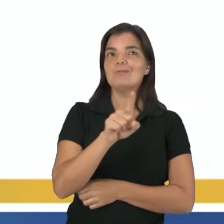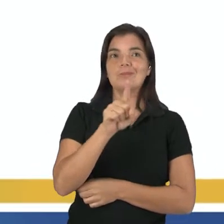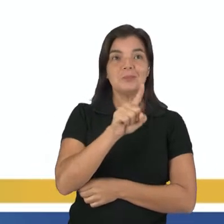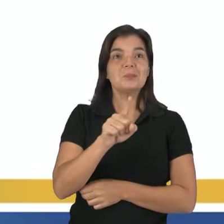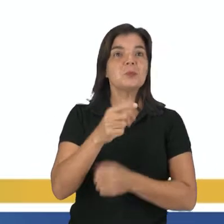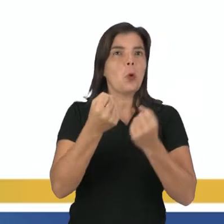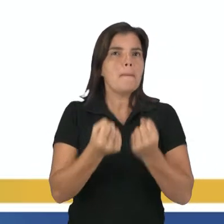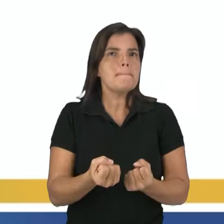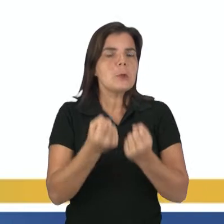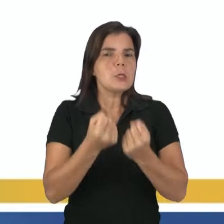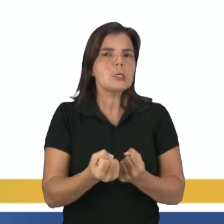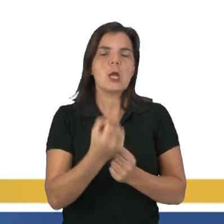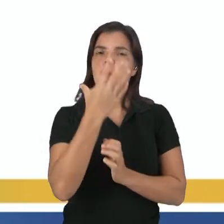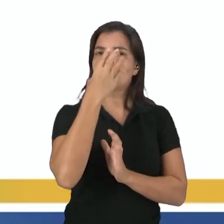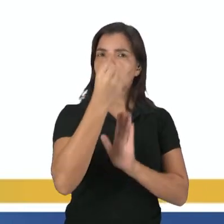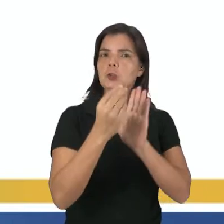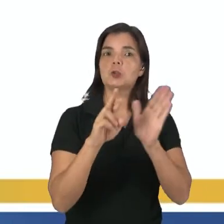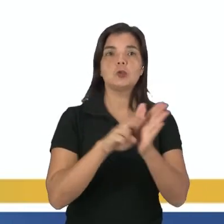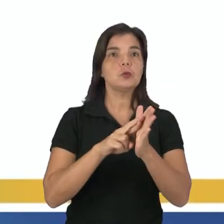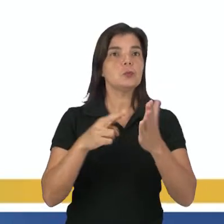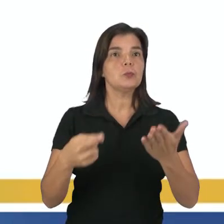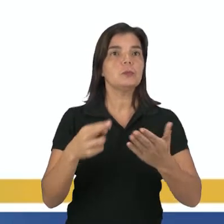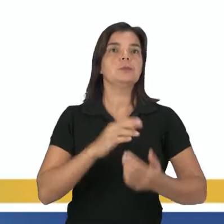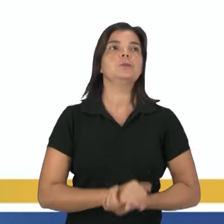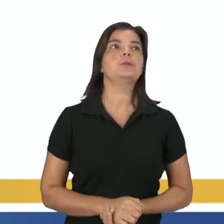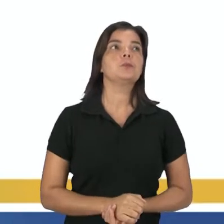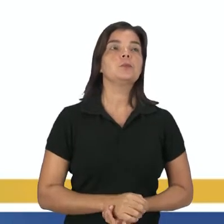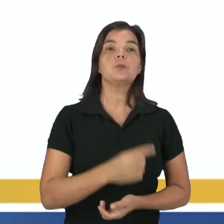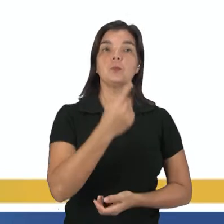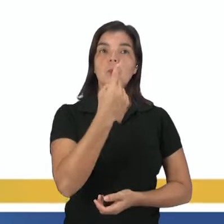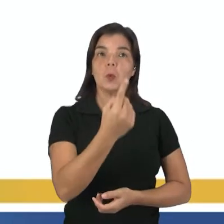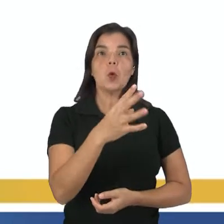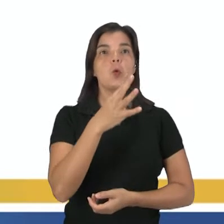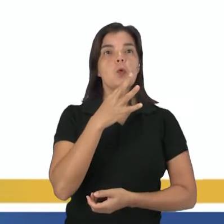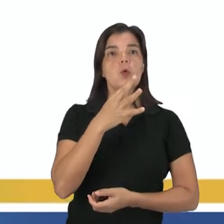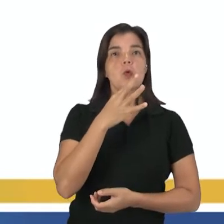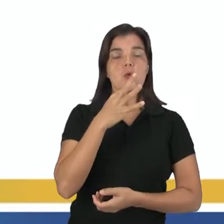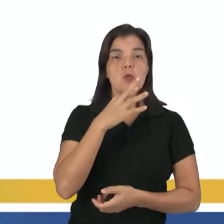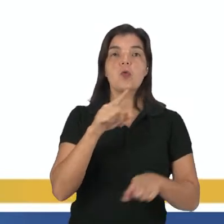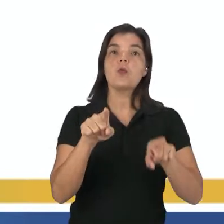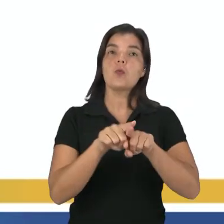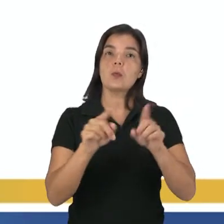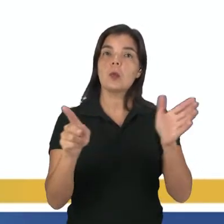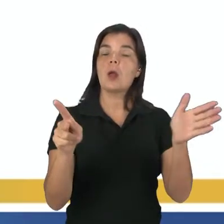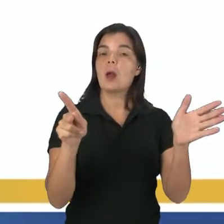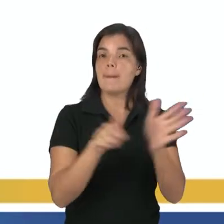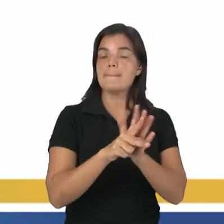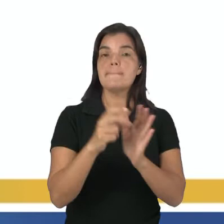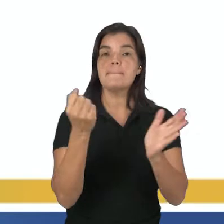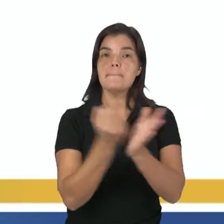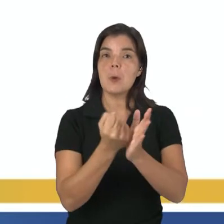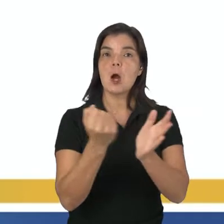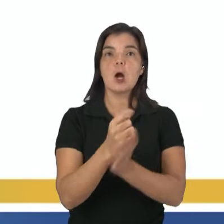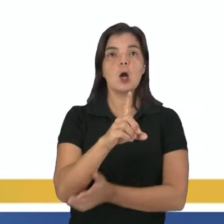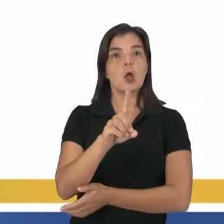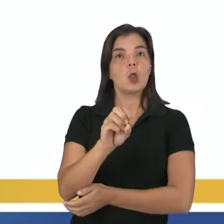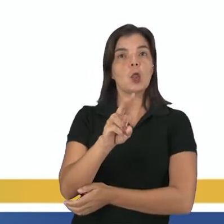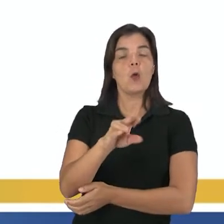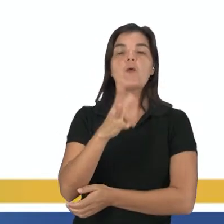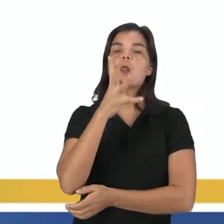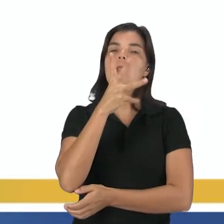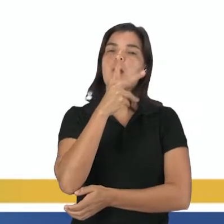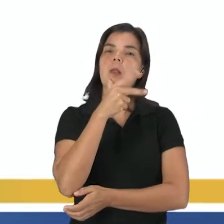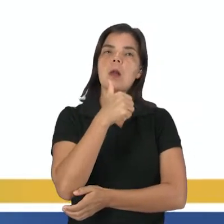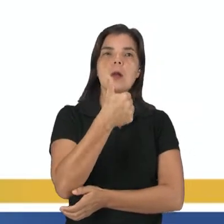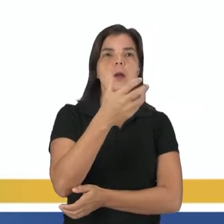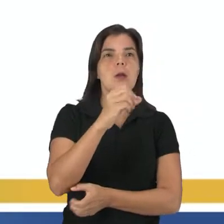não é necessariamente o peso das capas de revista. Uma conhecida campanha da marca Dove, que já dura mais de 10